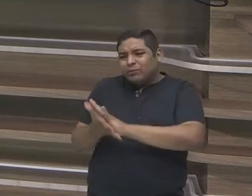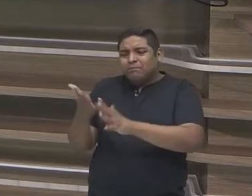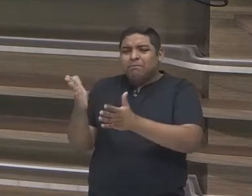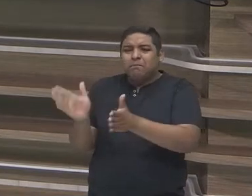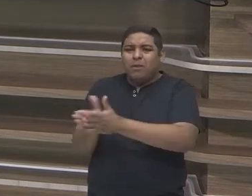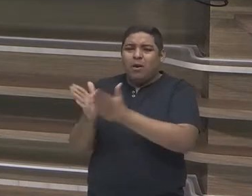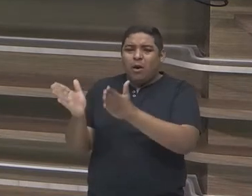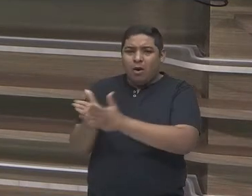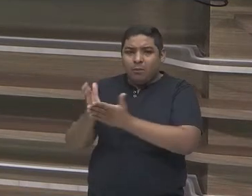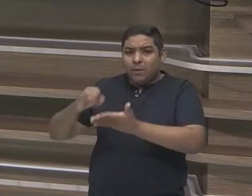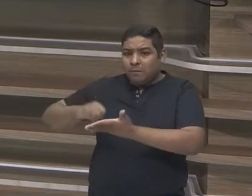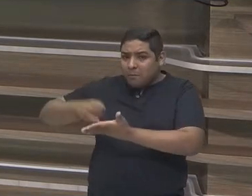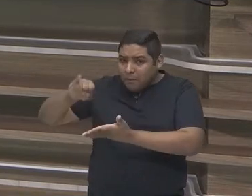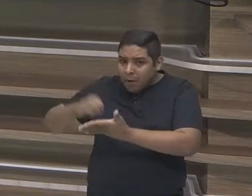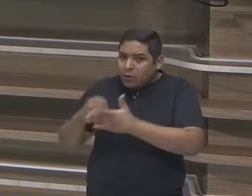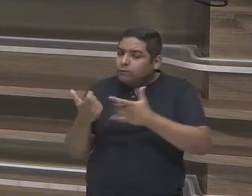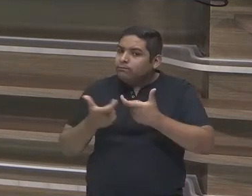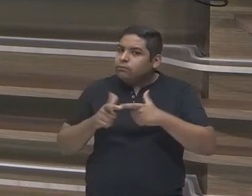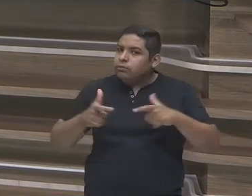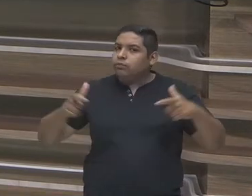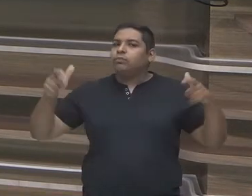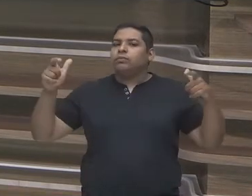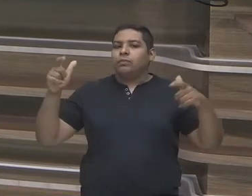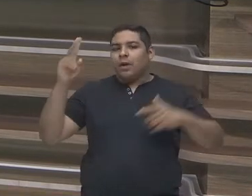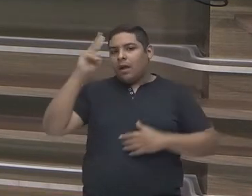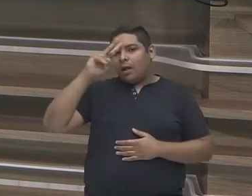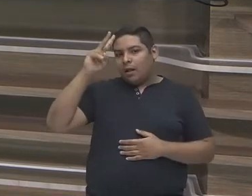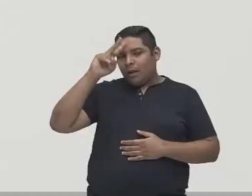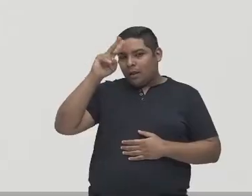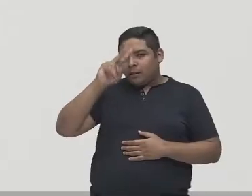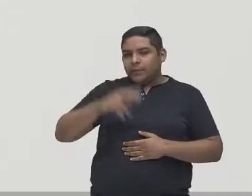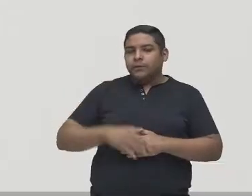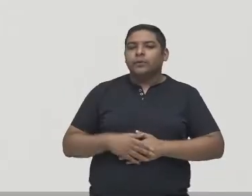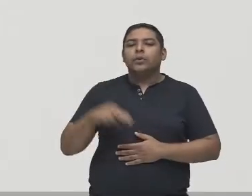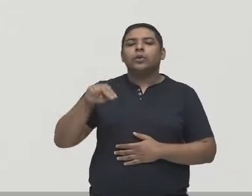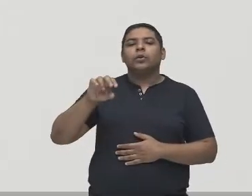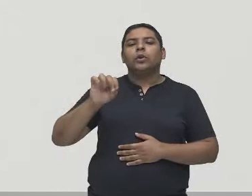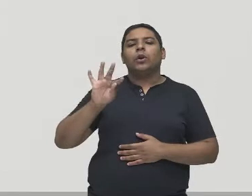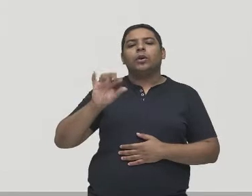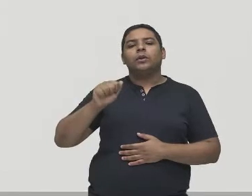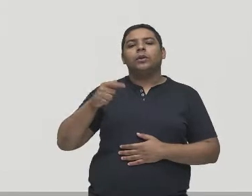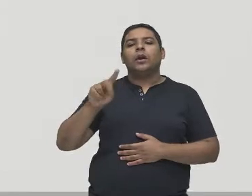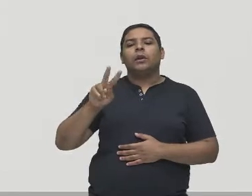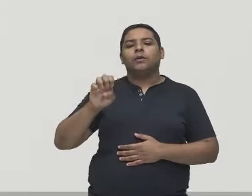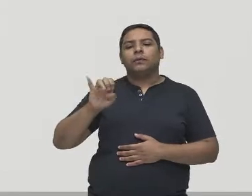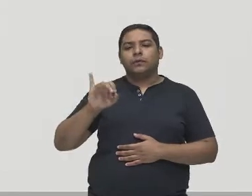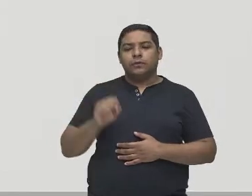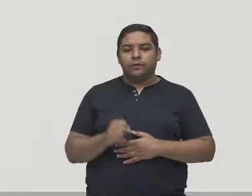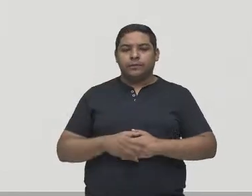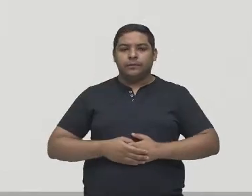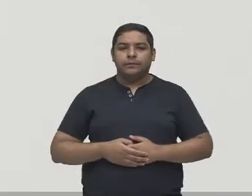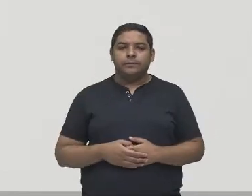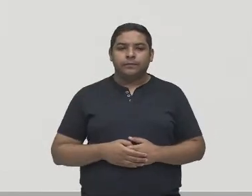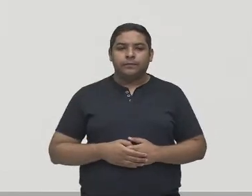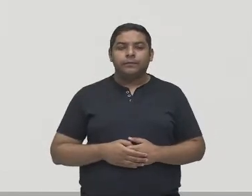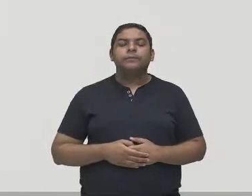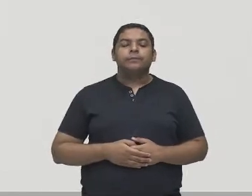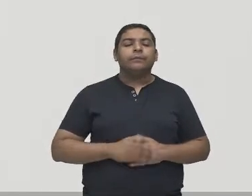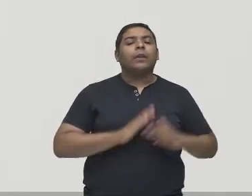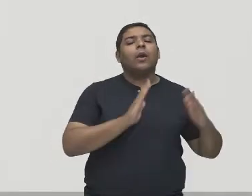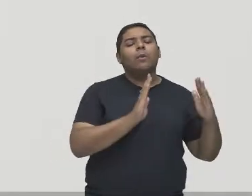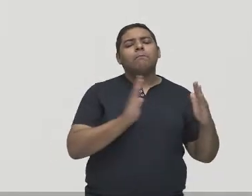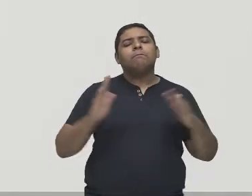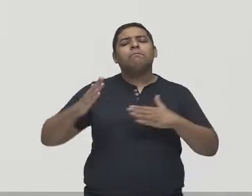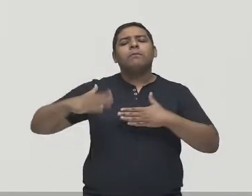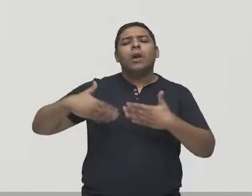vão aumentar, vocês lembram, né? Lá na Convenção dos Notáveis. Vamos voltar para cá? Olha aí. Durante o processo